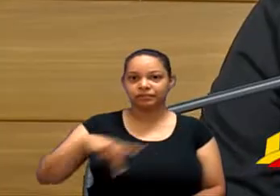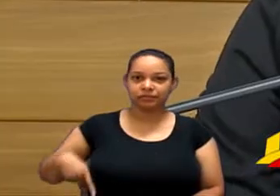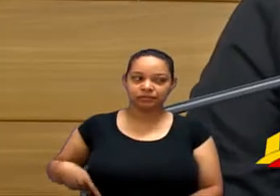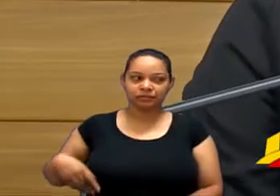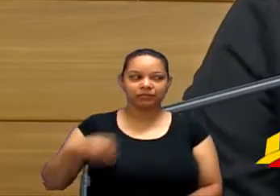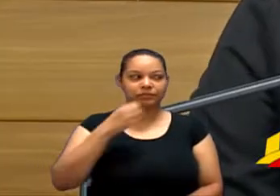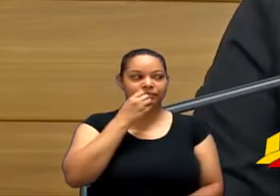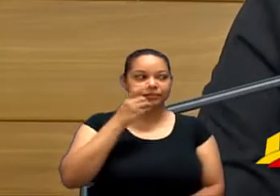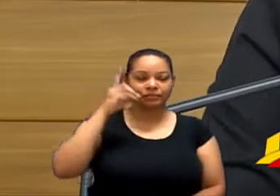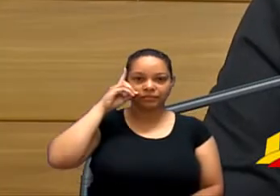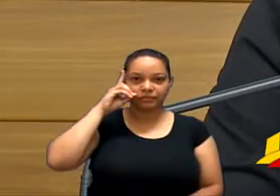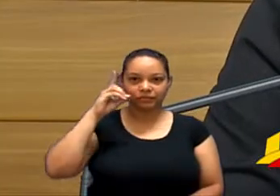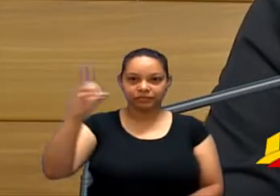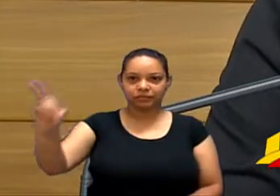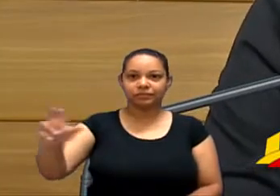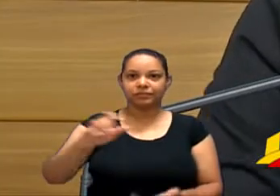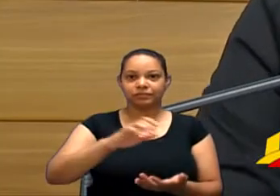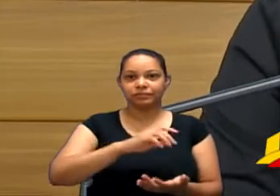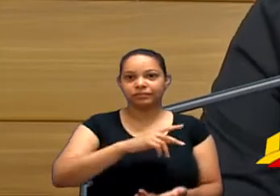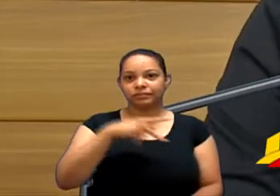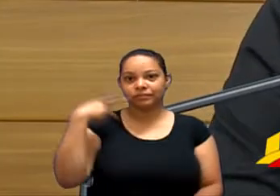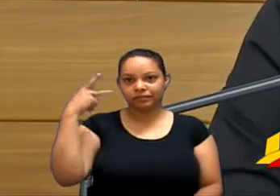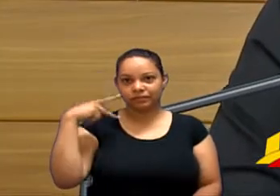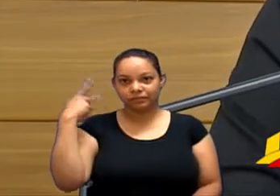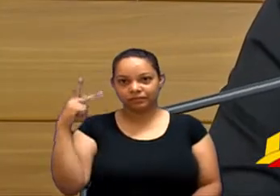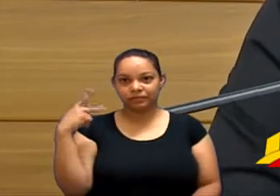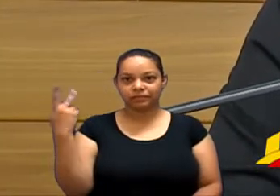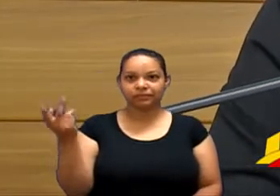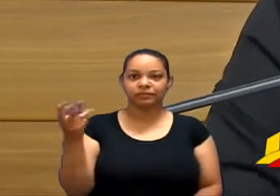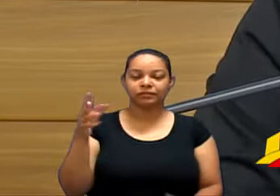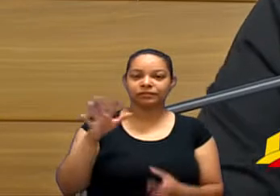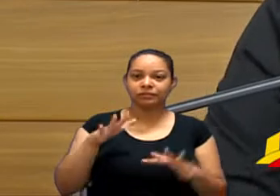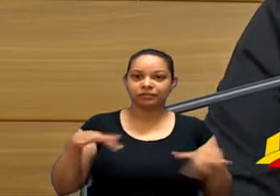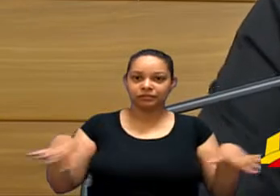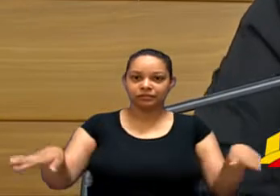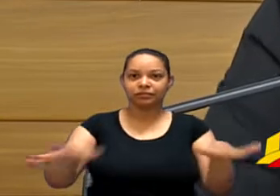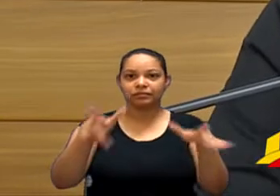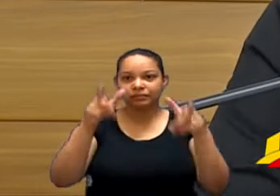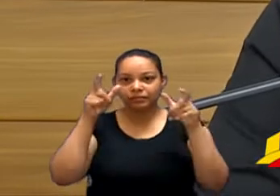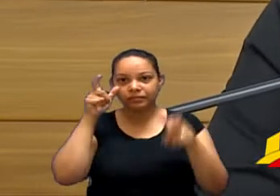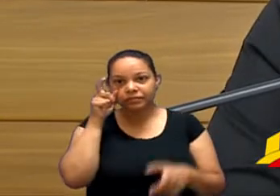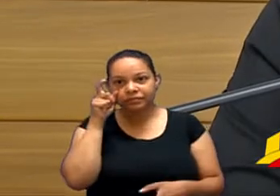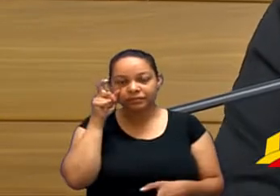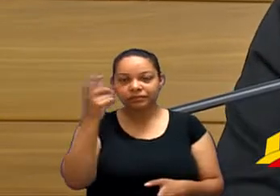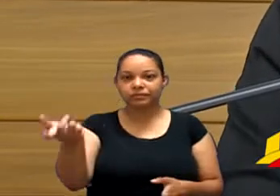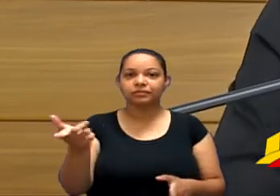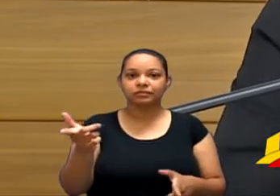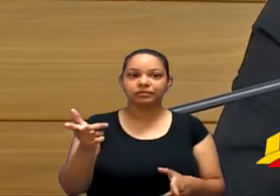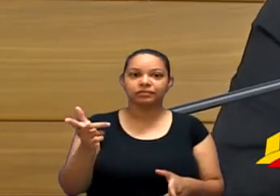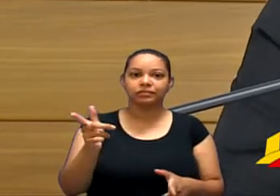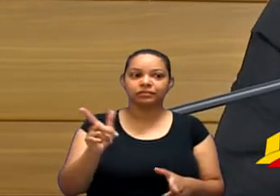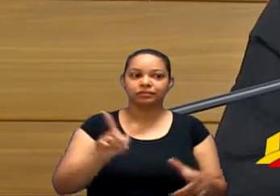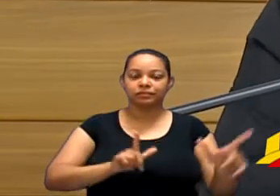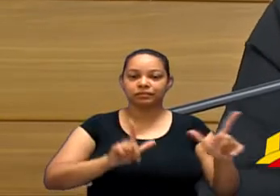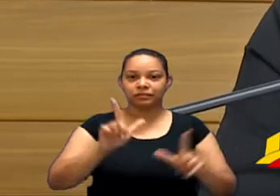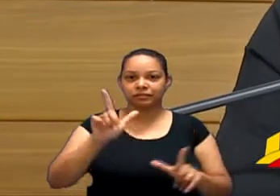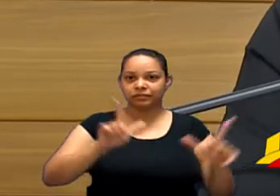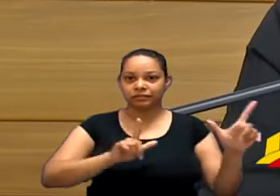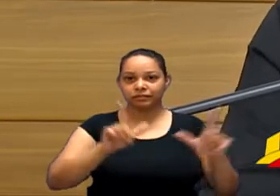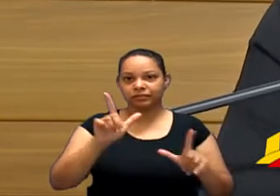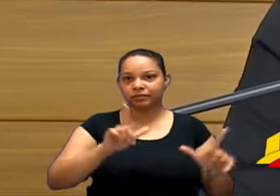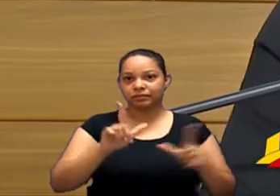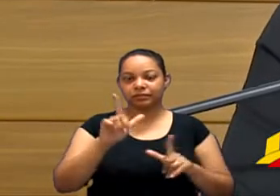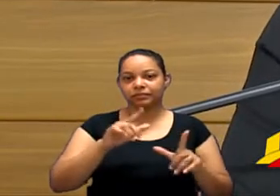nobres vereadores e nobres vereadoras e todos que nos assistem na nossa abençoada sexagésima